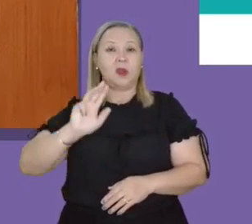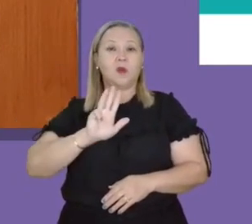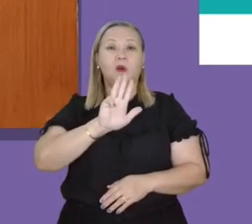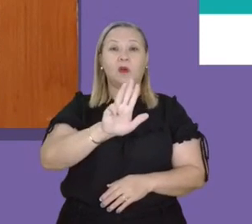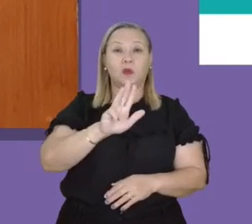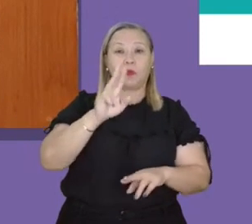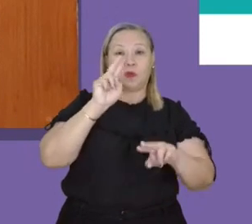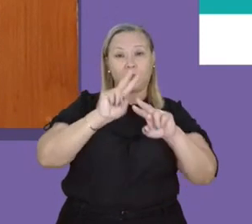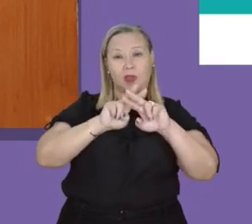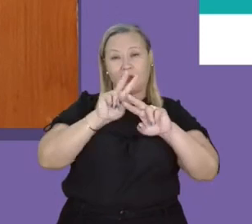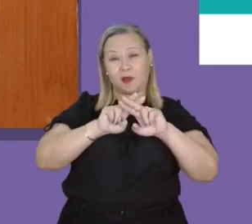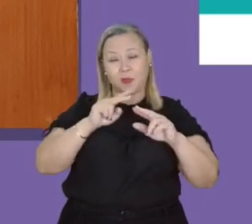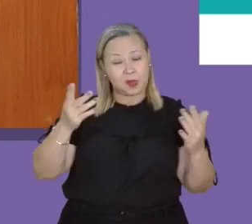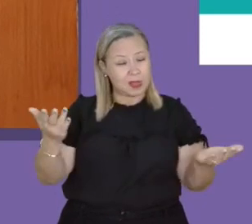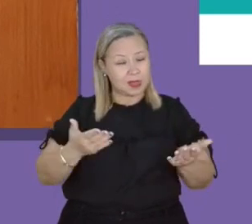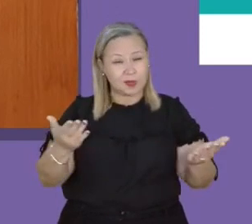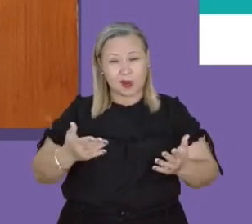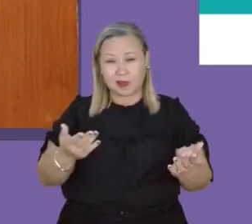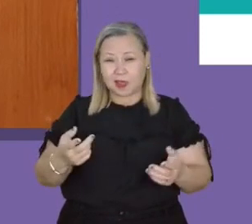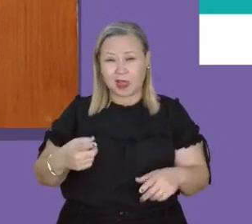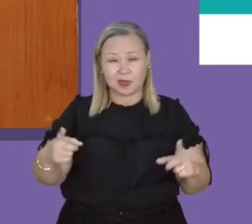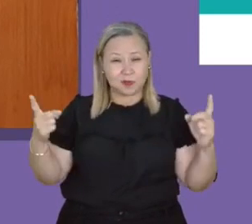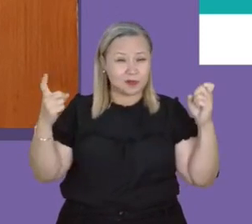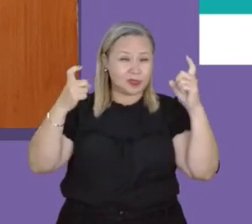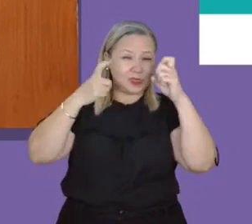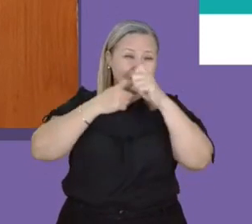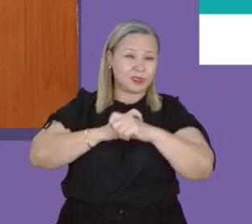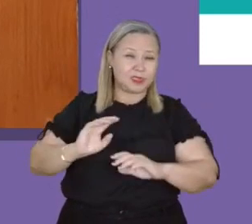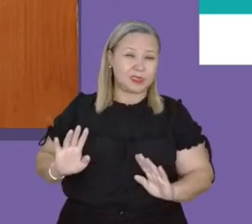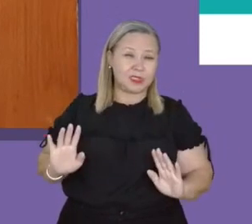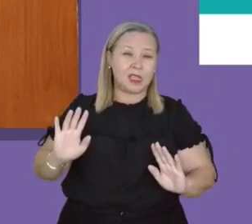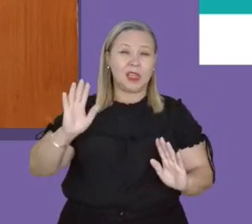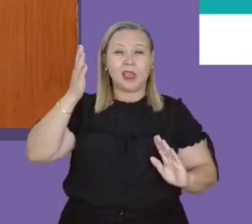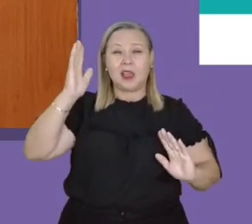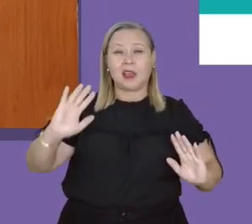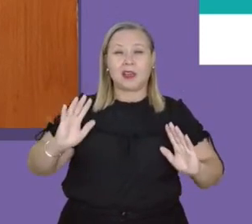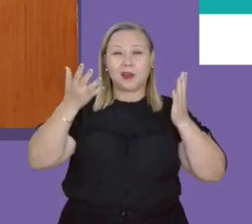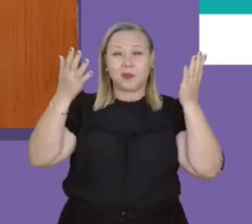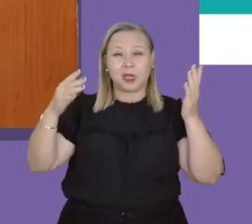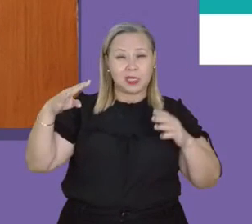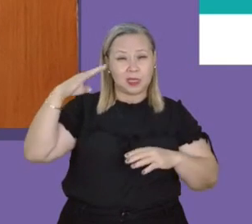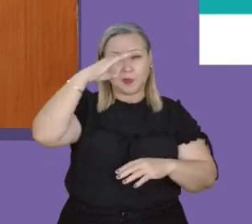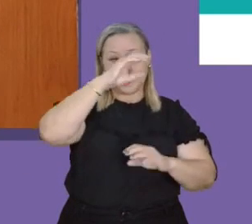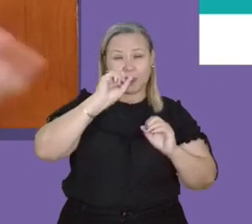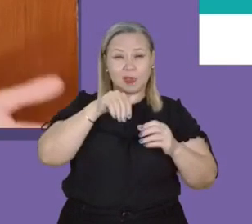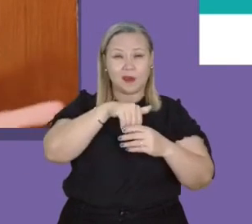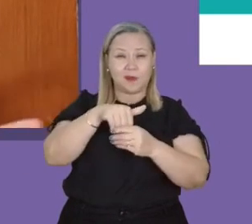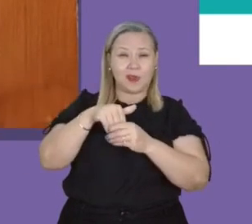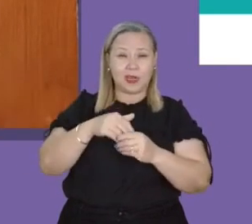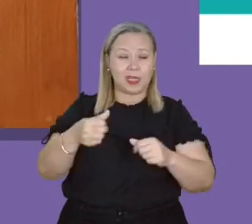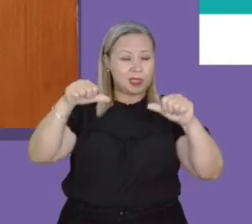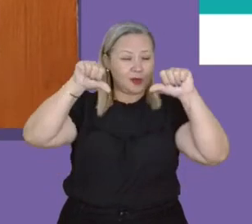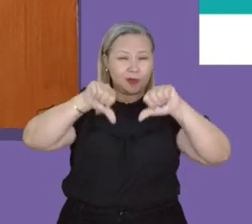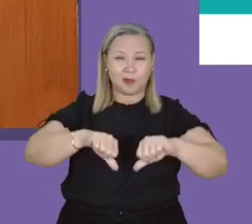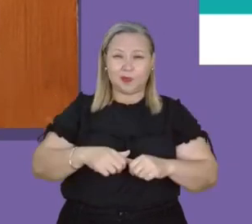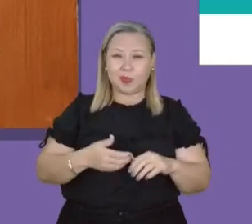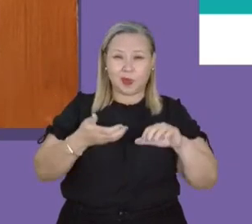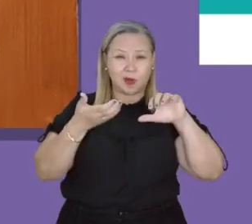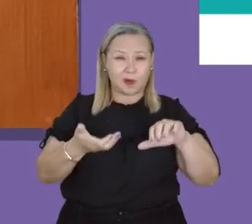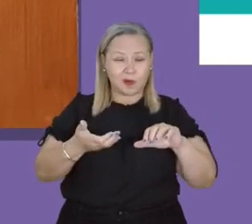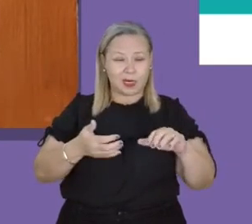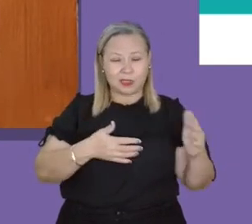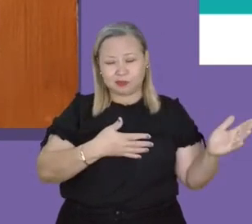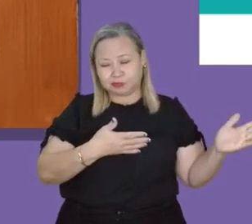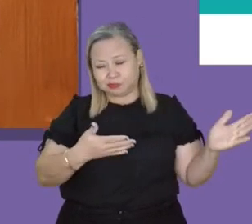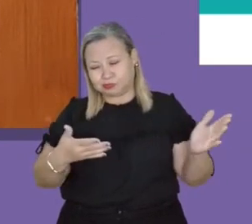Outra conjuntura que foi duríssima, né? Naquela campanha em que Bolsonaro foi eleito, em que o pior Congresso desde muito tempo